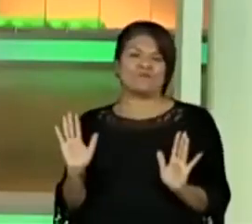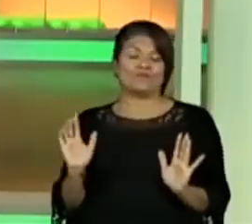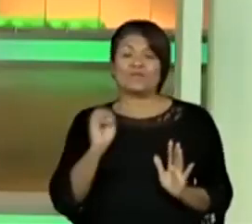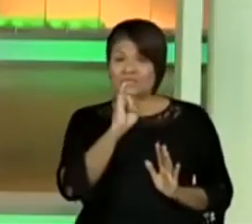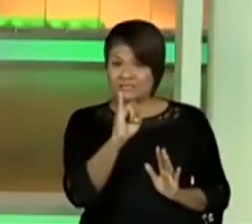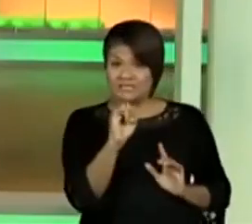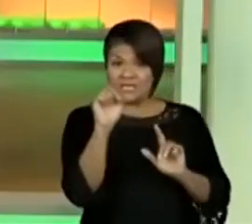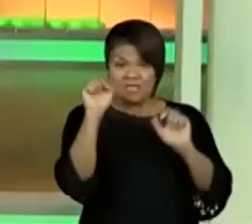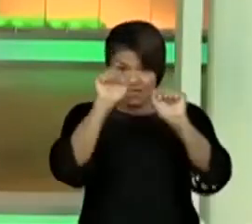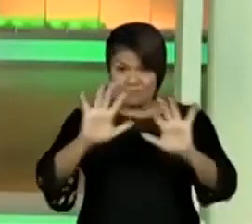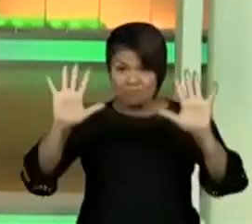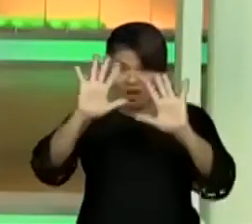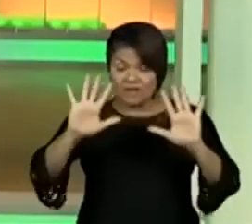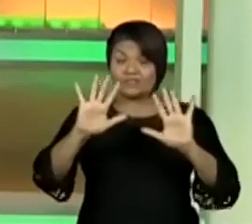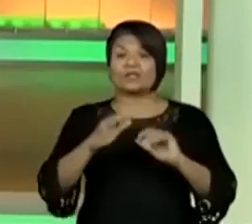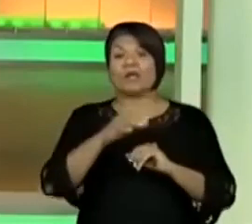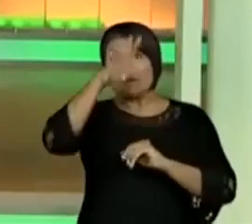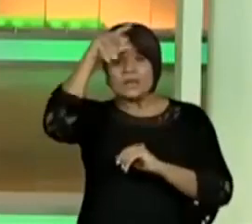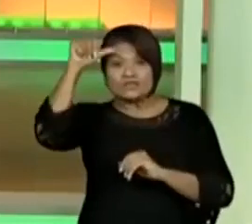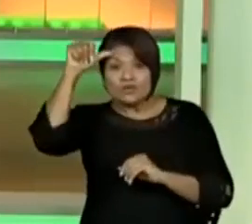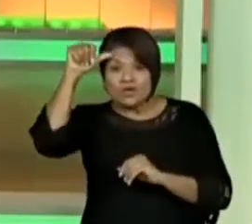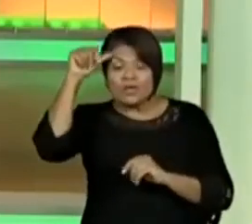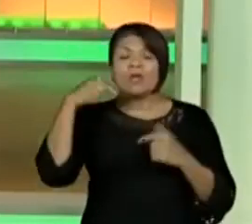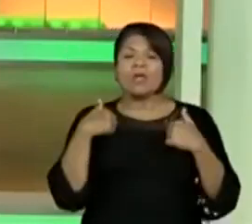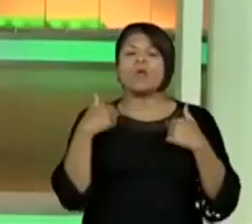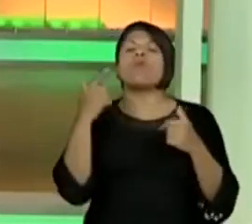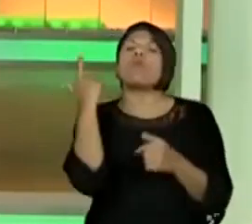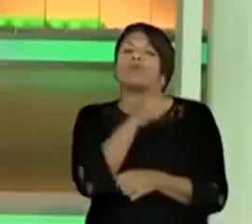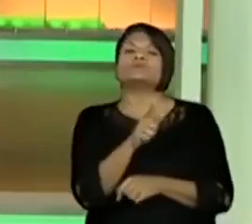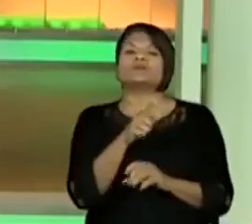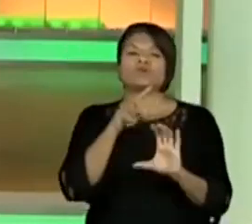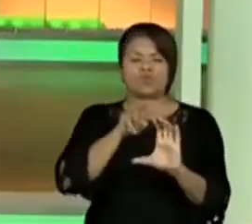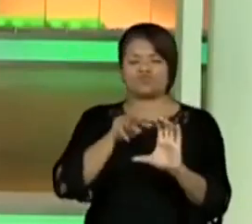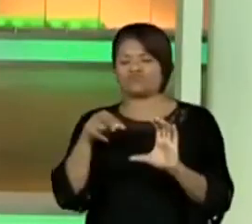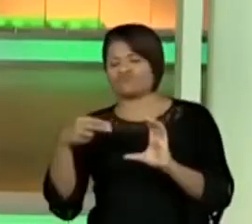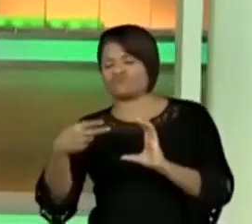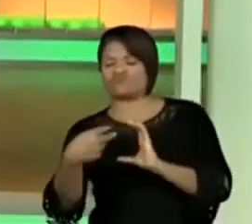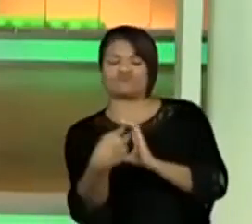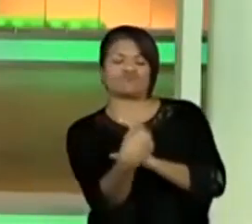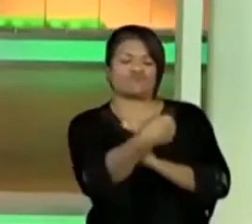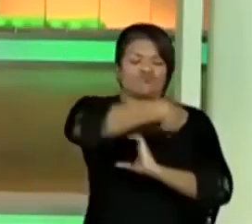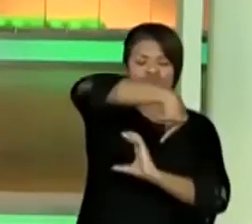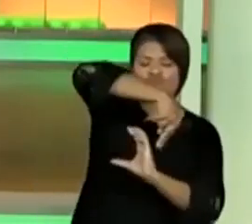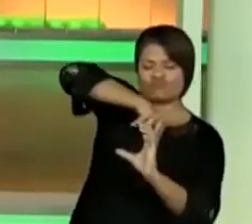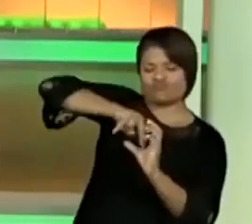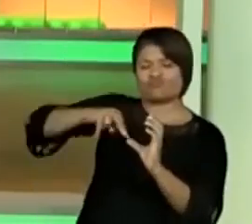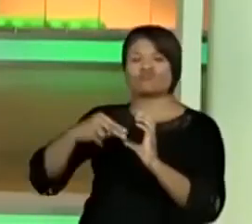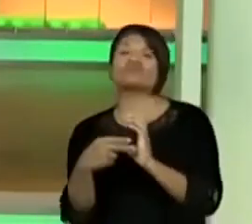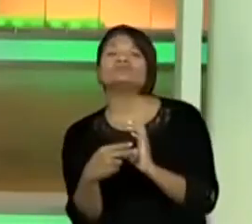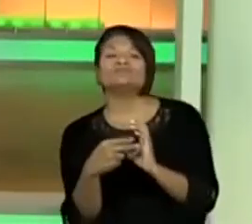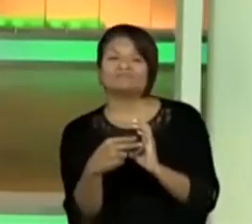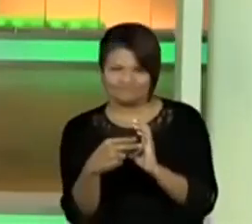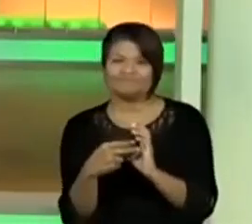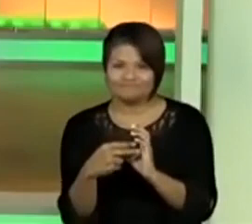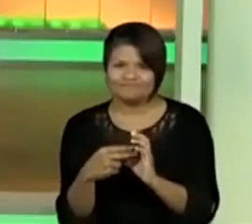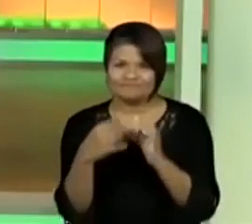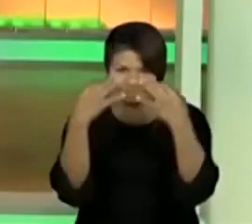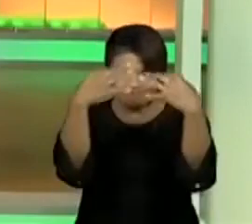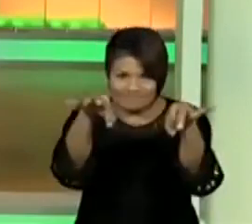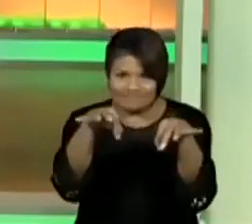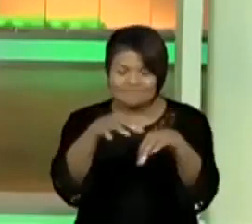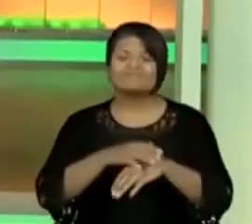uma imagem da Amazônia, eu vou conseguir ver do começo até voltar ao ponto inicial, final e recomeço.